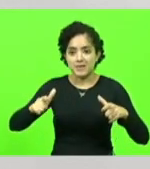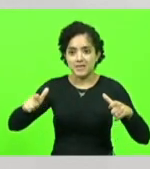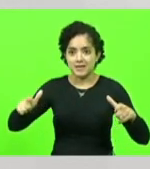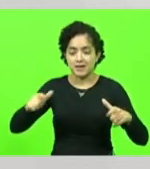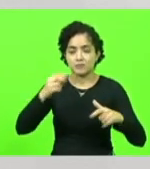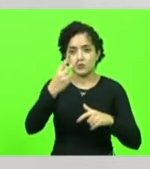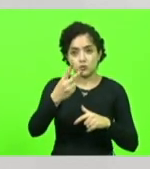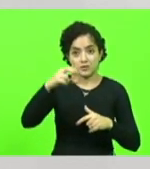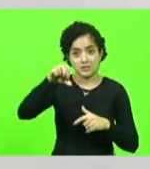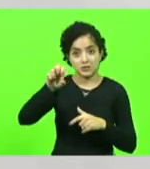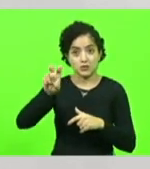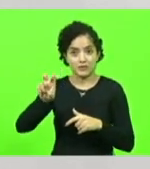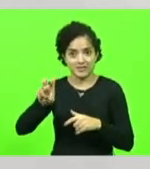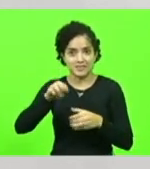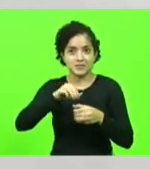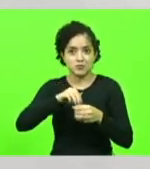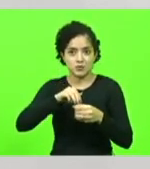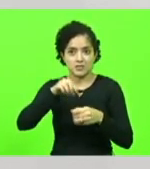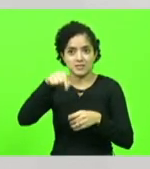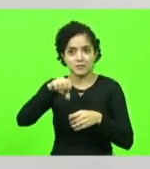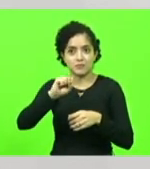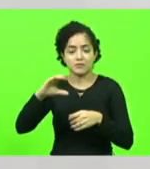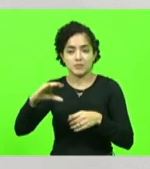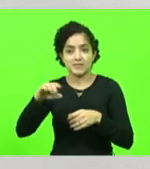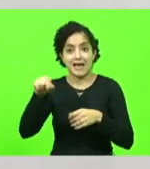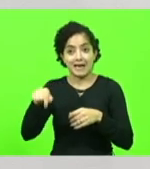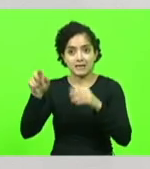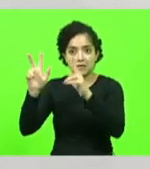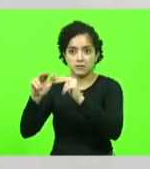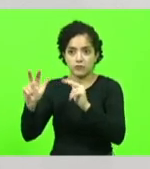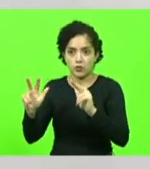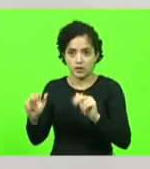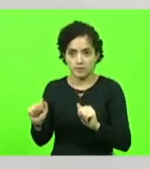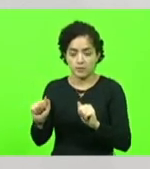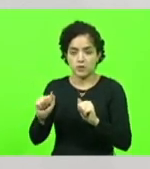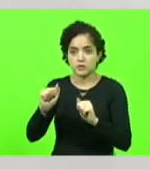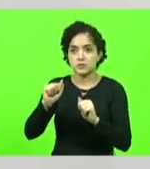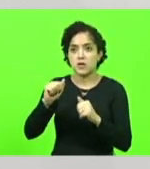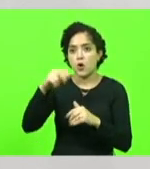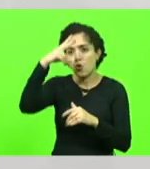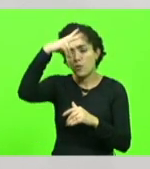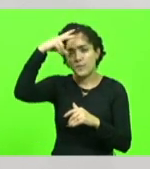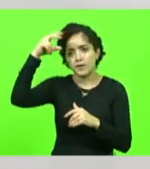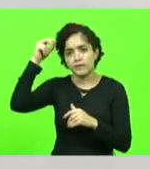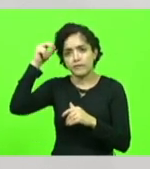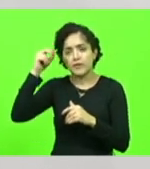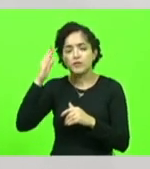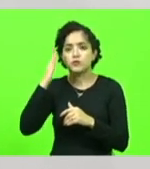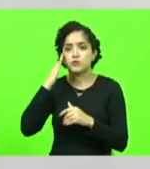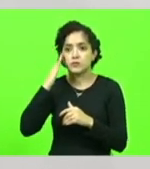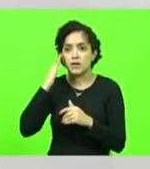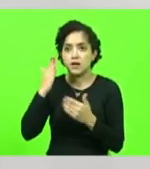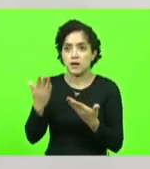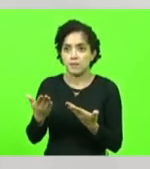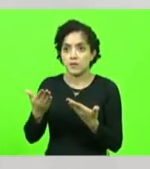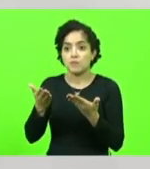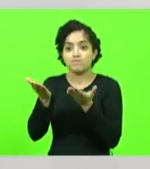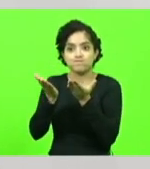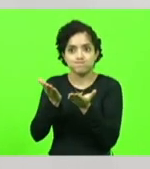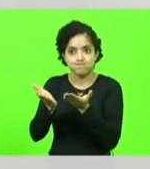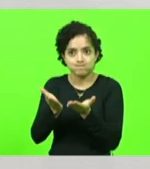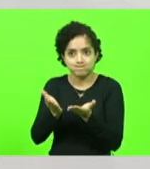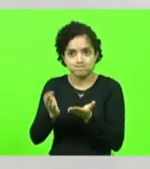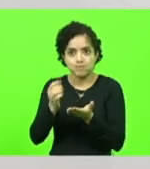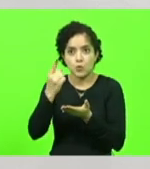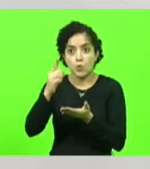295 municípios. Eu sei que aqui em Florianópolis, o prefeito tem esse olhar. Foi aberta uma licitação de R$ 1 milhão